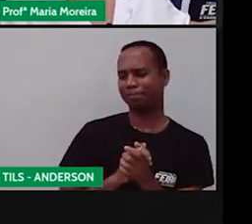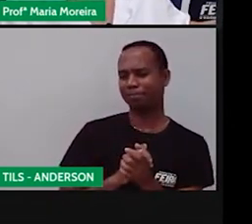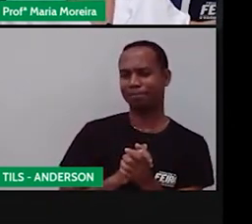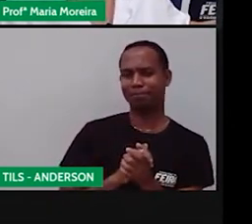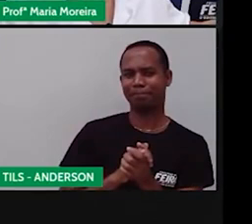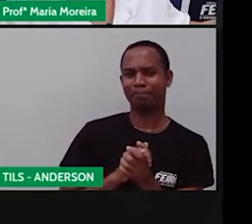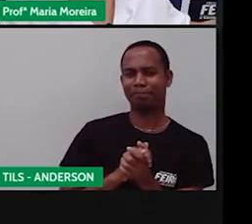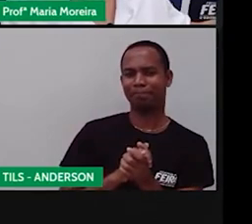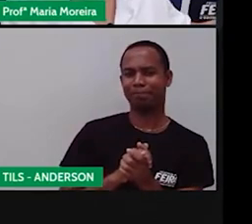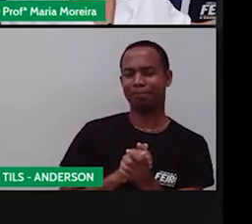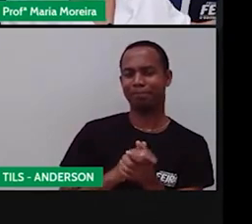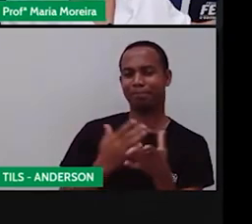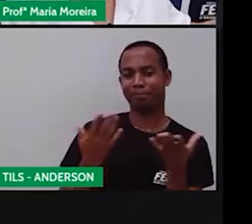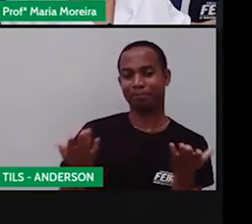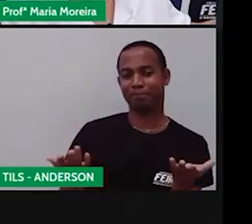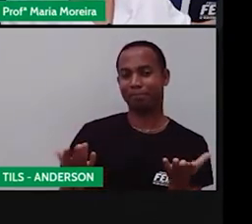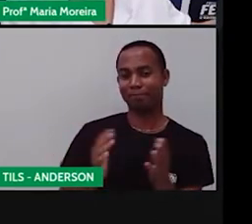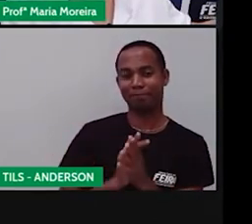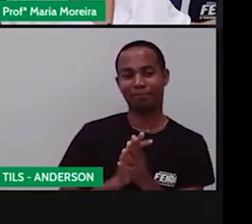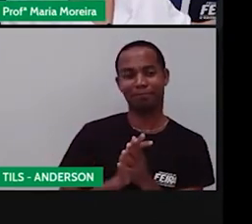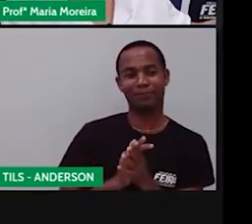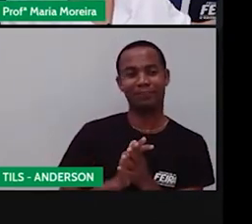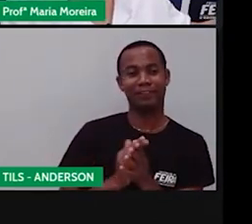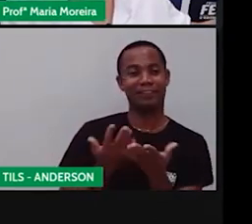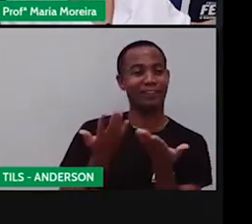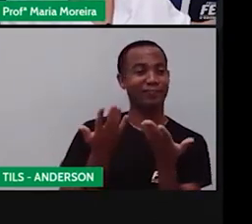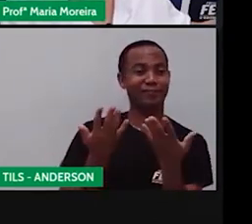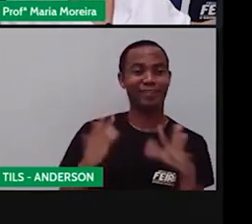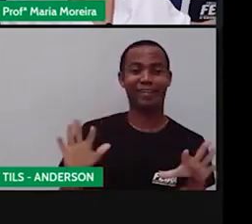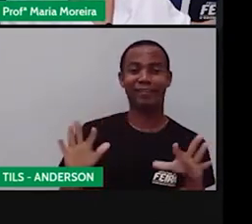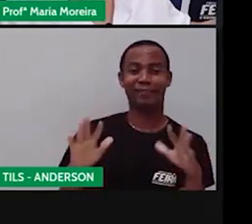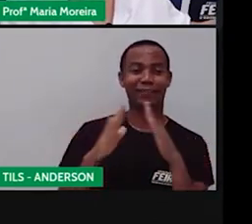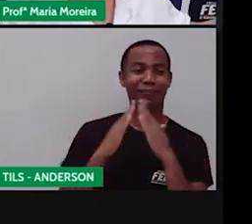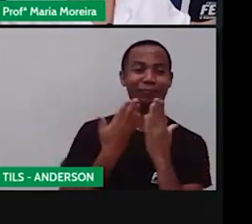Menino estudioso. Poxa, Anderson, eu queria tanto sua companhia.